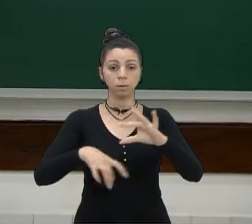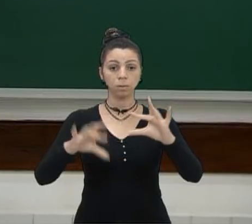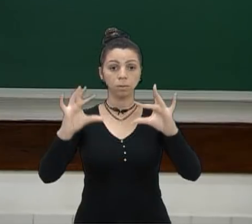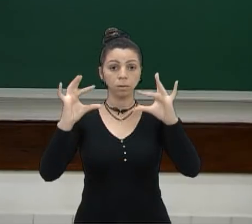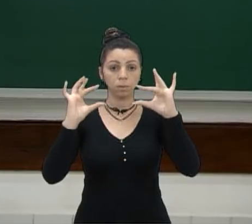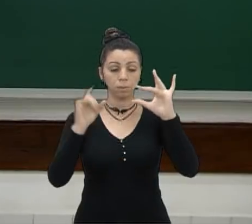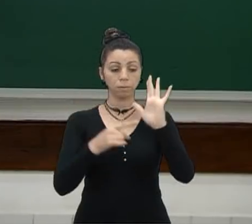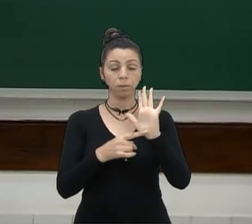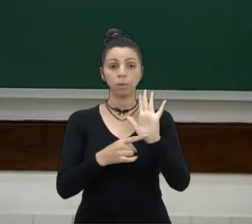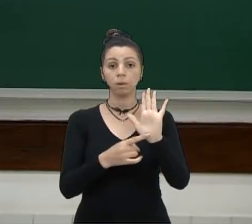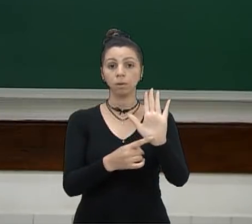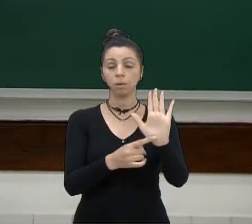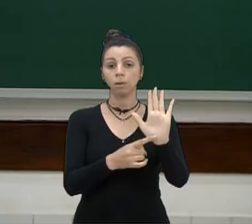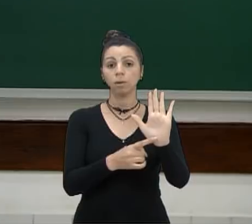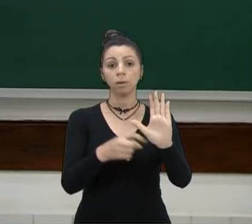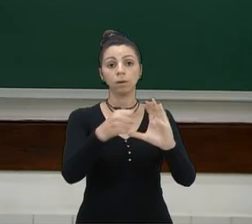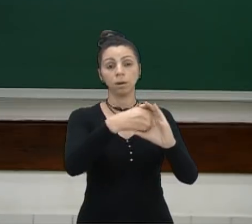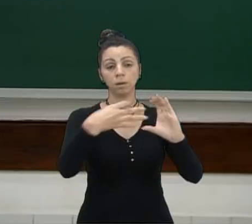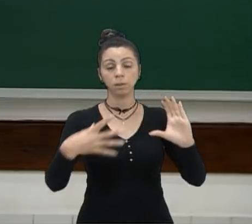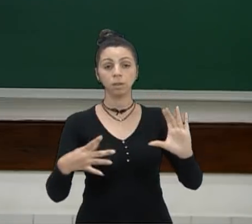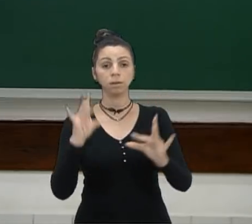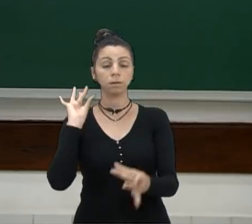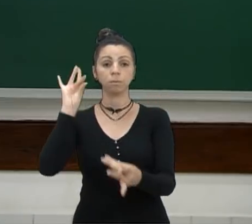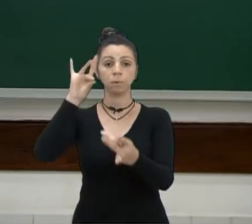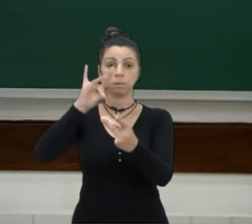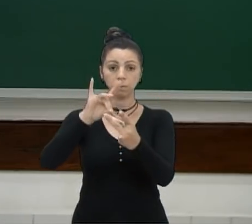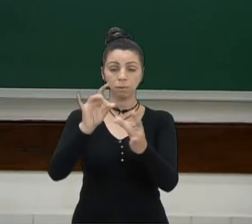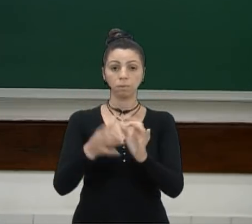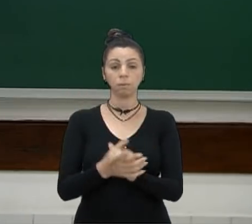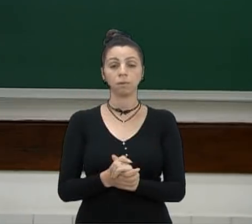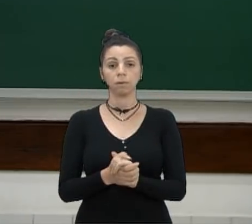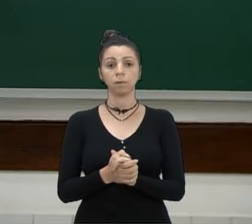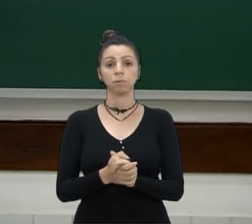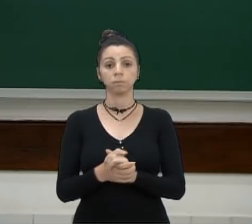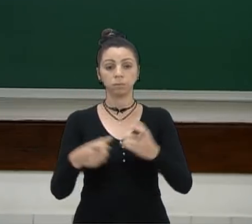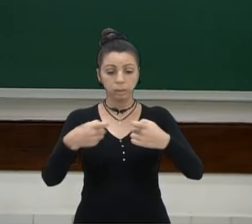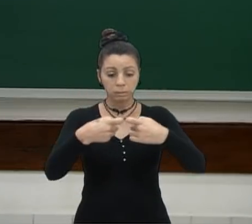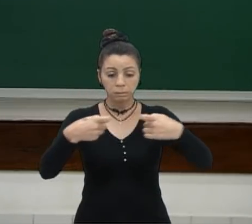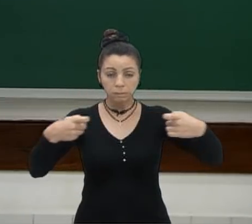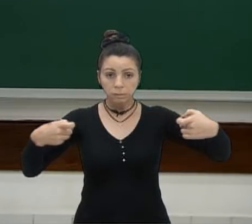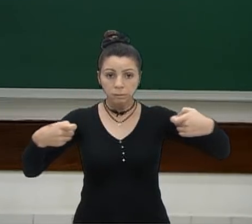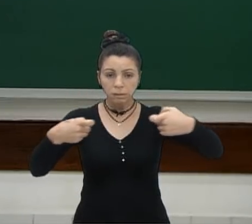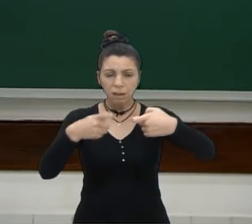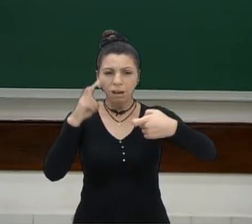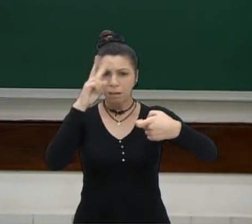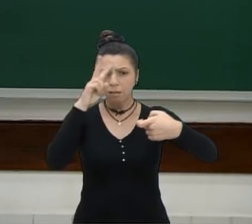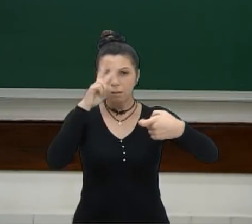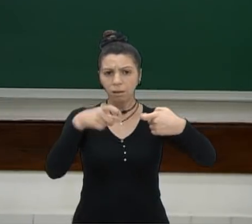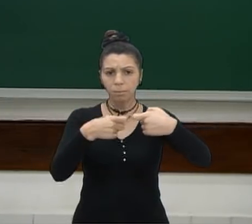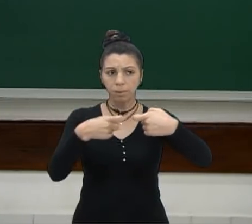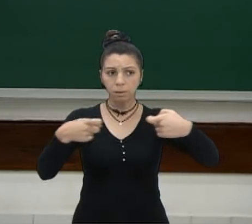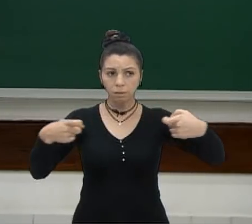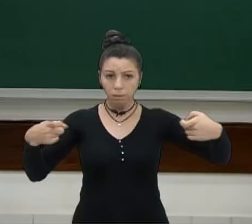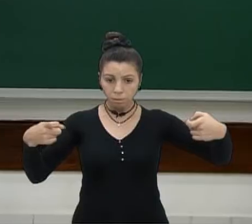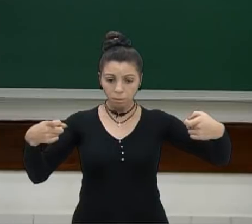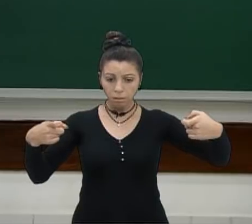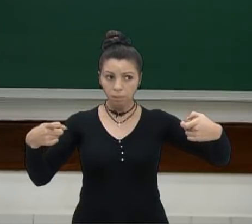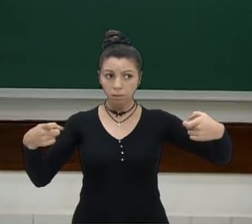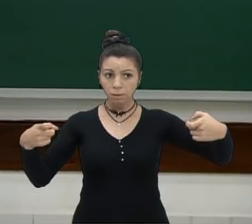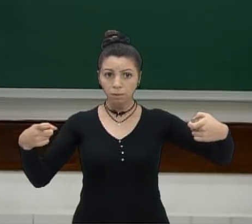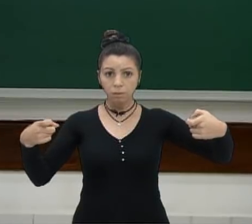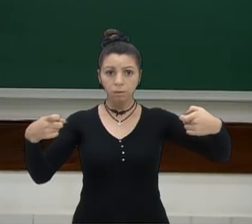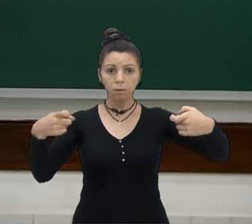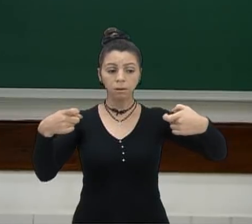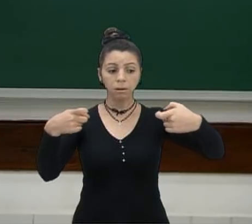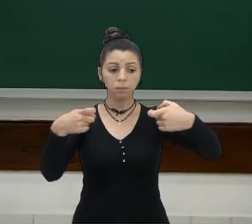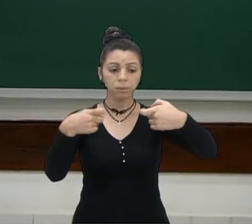para vocês algumas propriedades específicas. Uma delas foi a elasticidade. Lembra do elástico de dinheiro? Eu puxava o